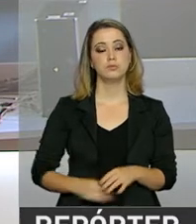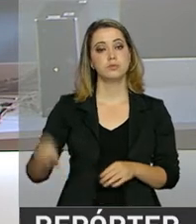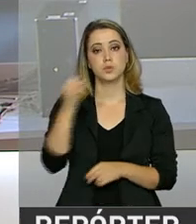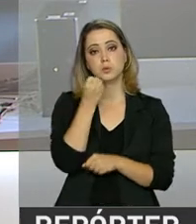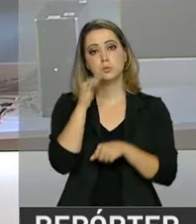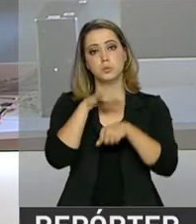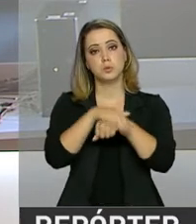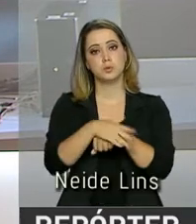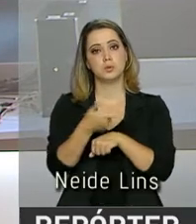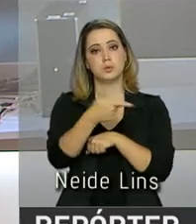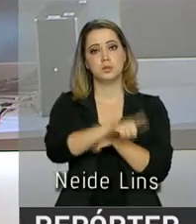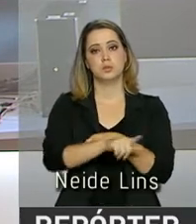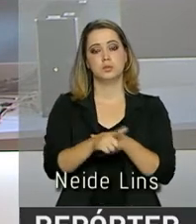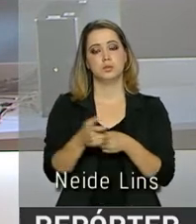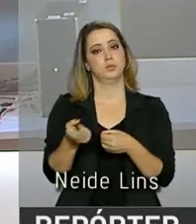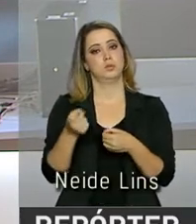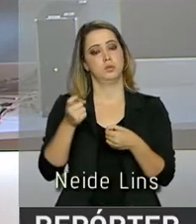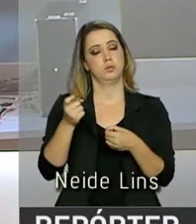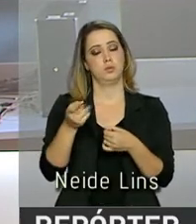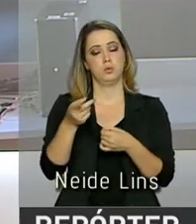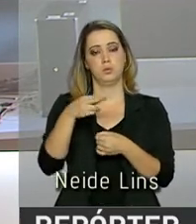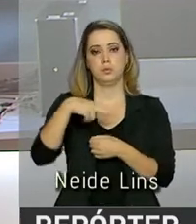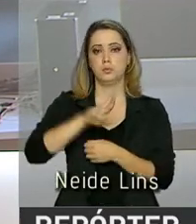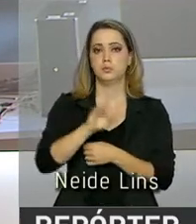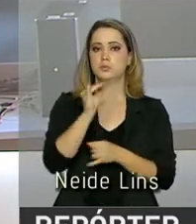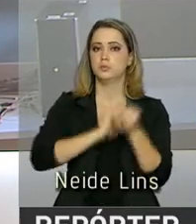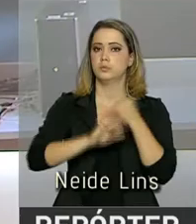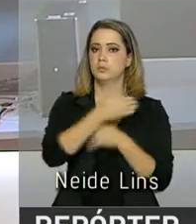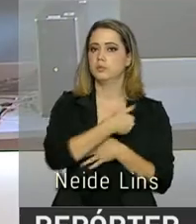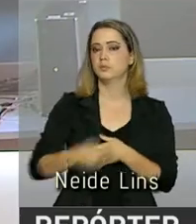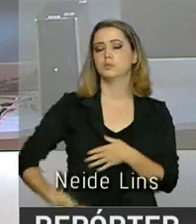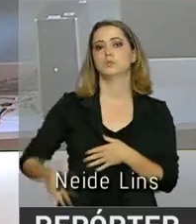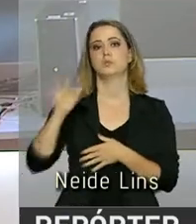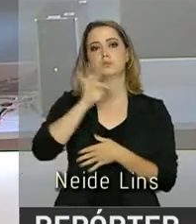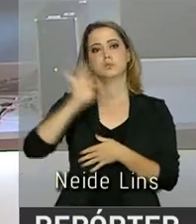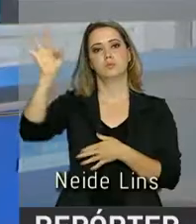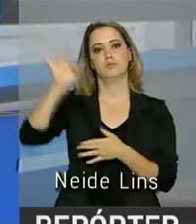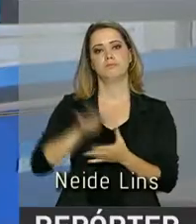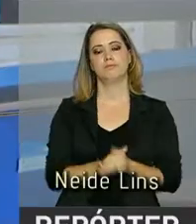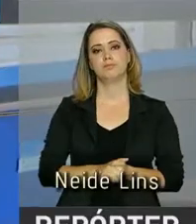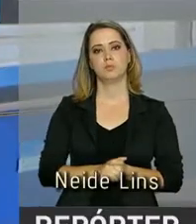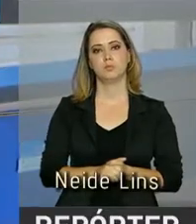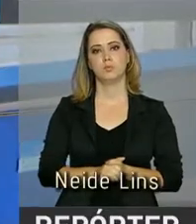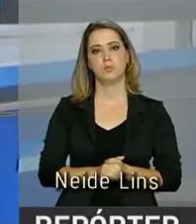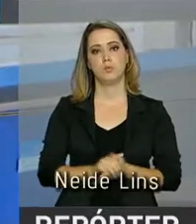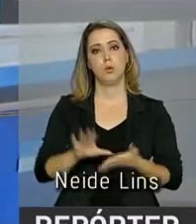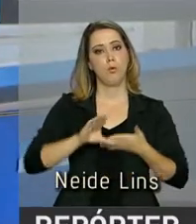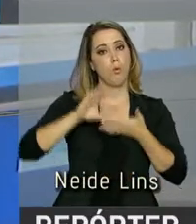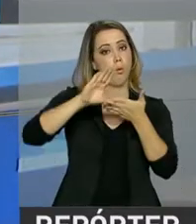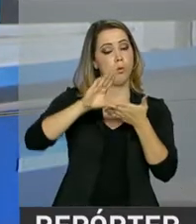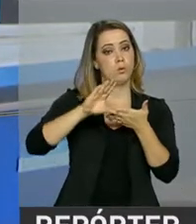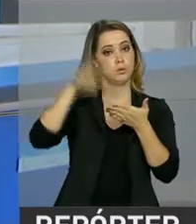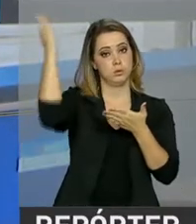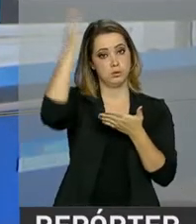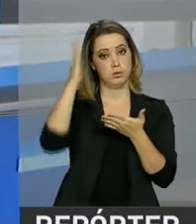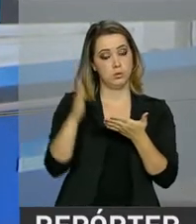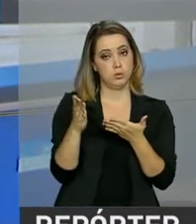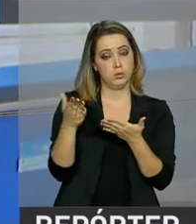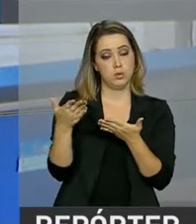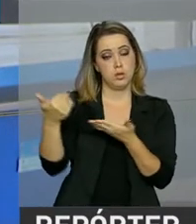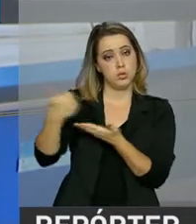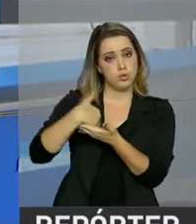Olá, boa noite. Estamos de volta com o repórter NBR e as notícias do governo federal. O Conselho Nacional de